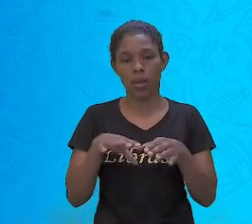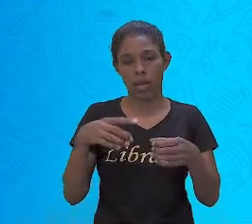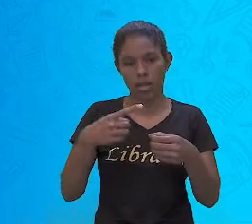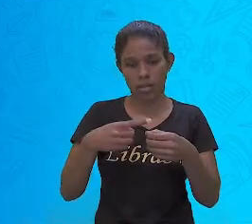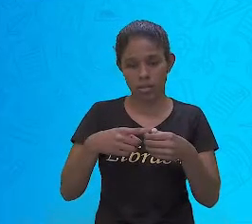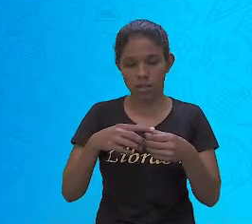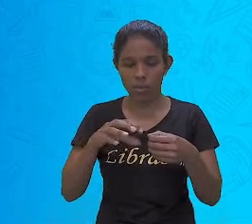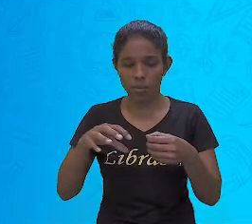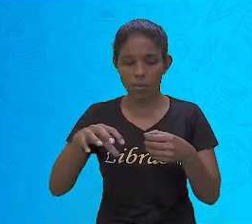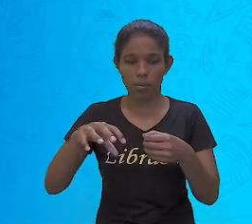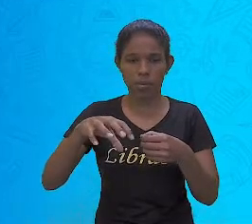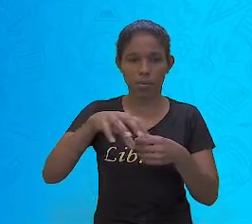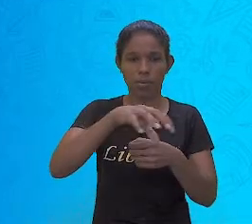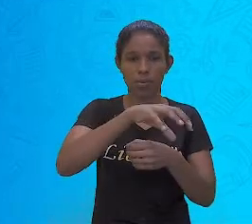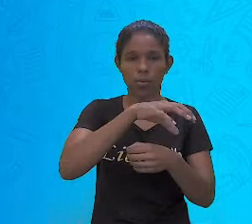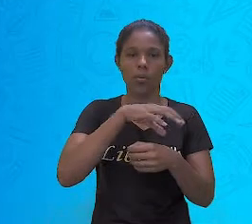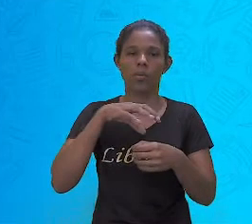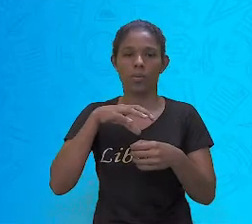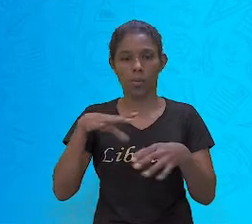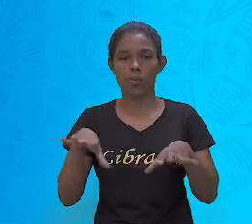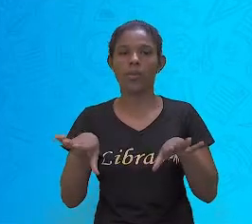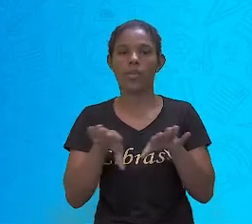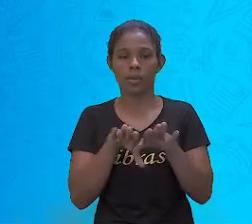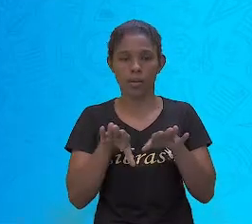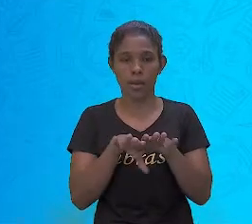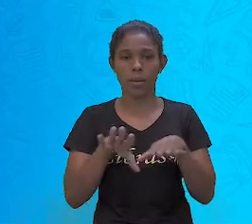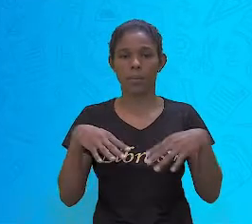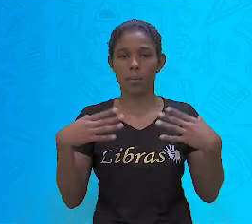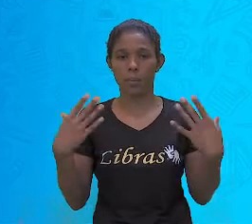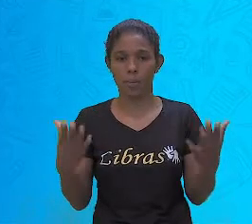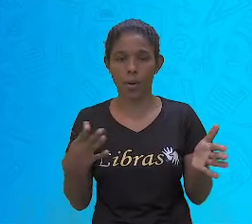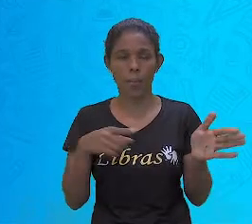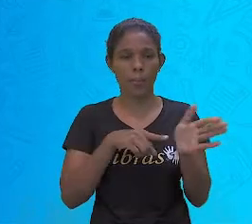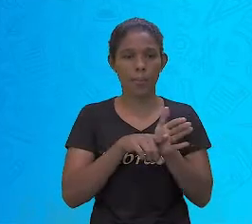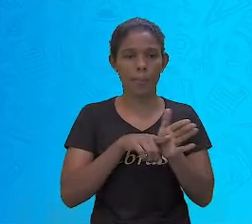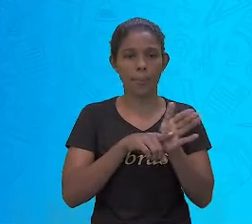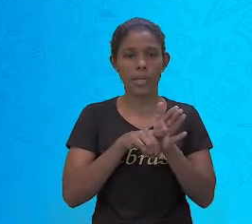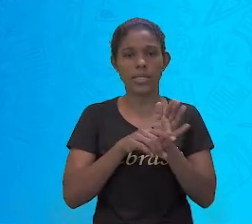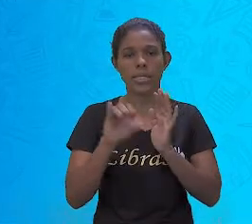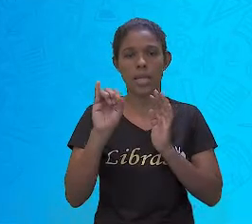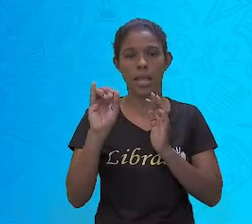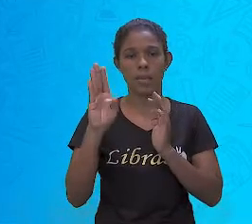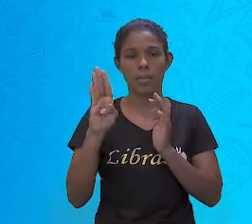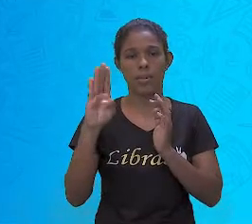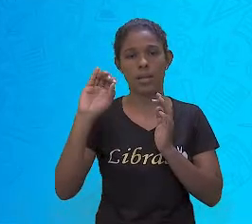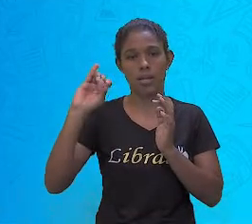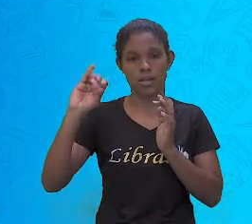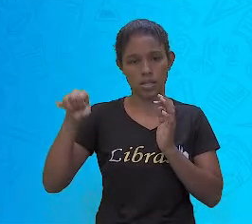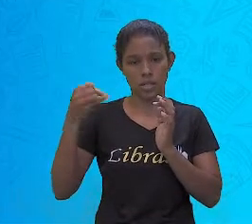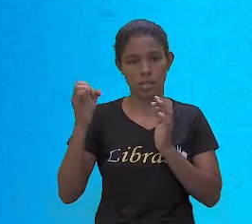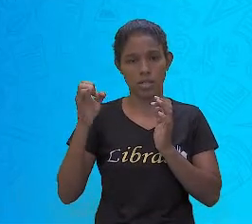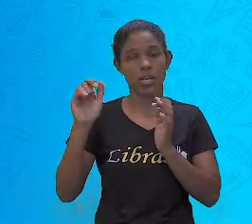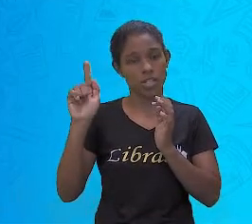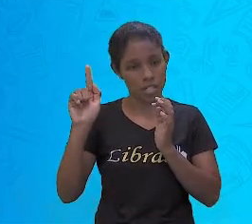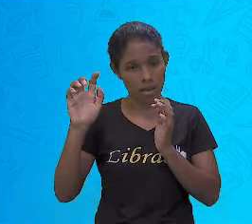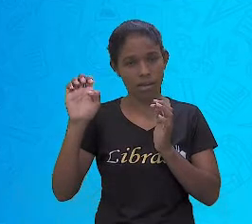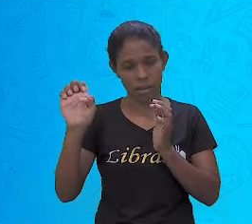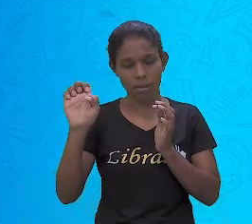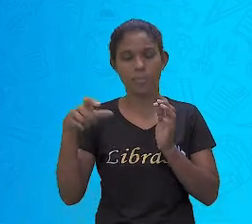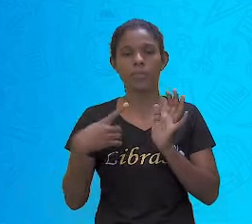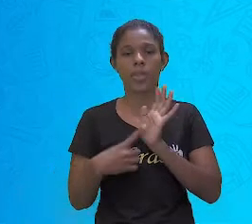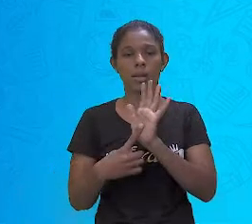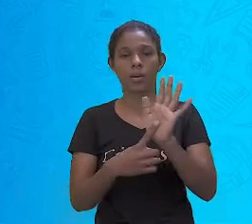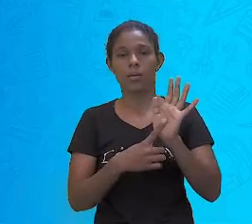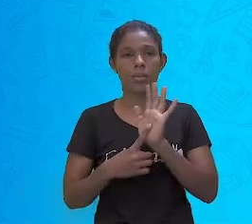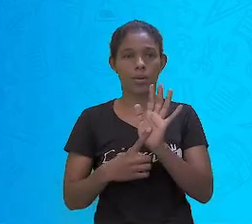vilas. De acordo com o IBGE, Instituto Brasileiro de Geografia e Estatística, o território brasileiro possui uma